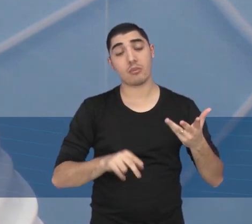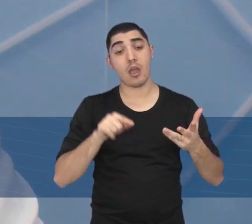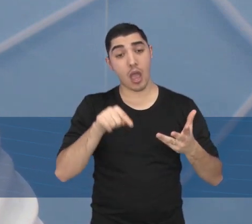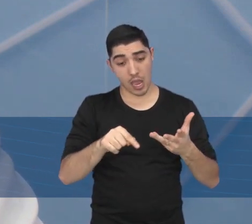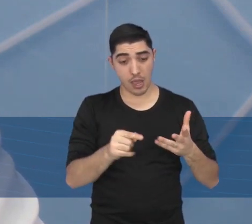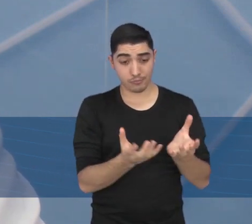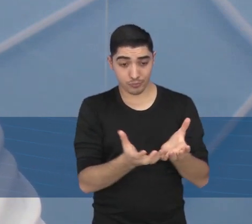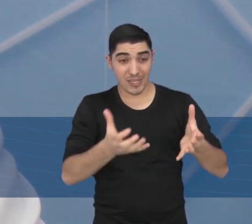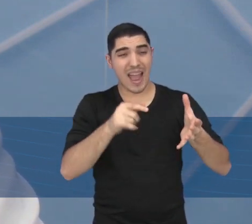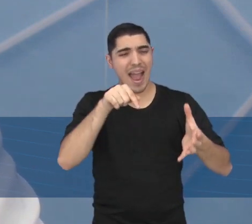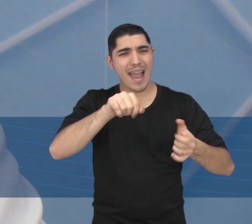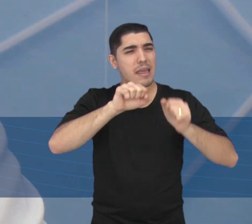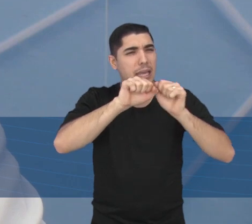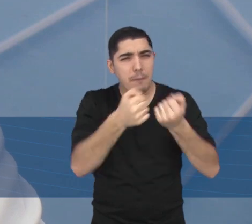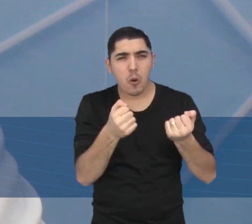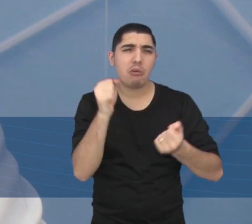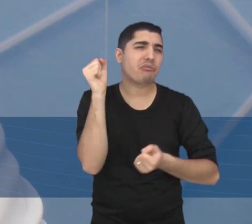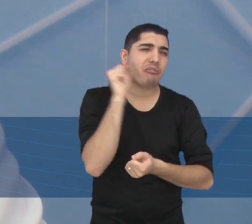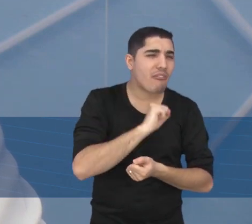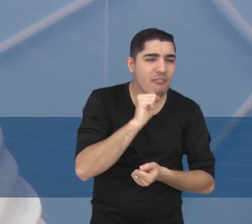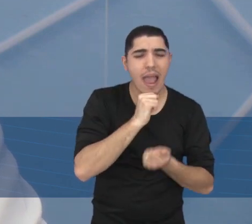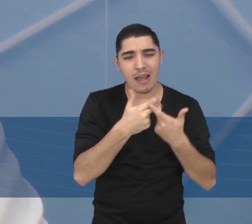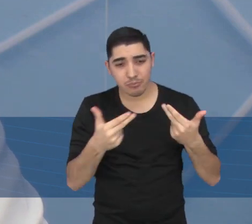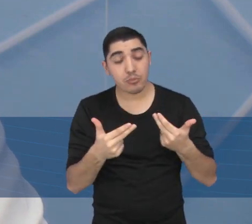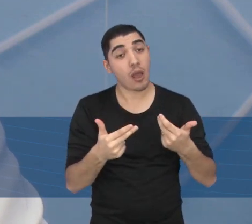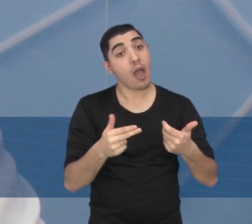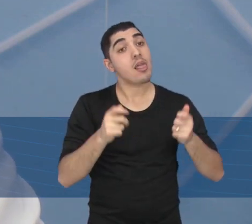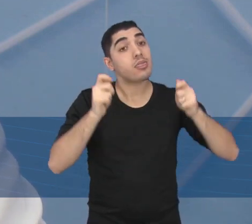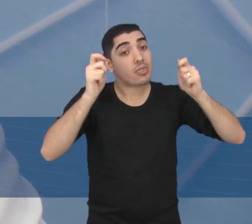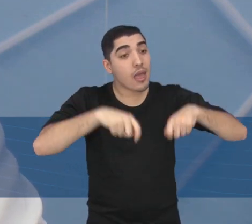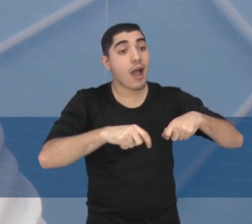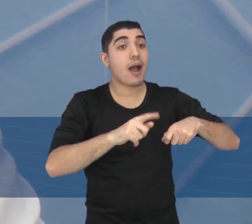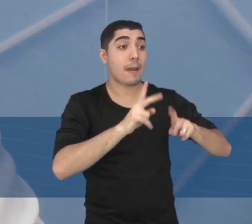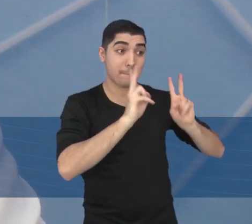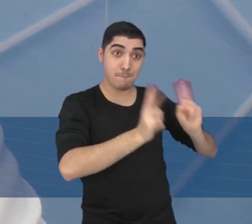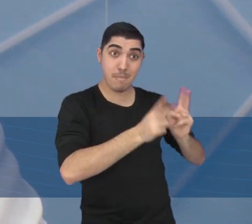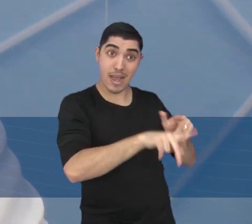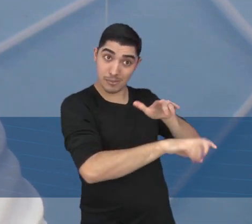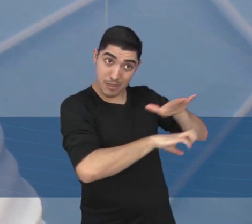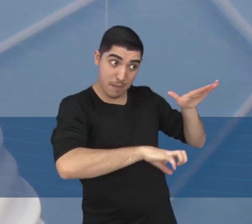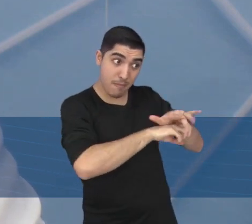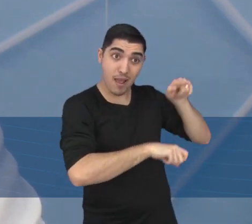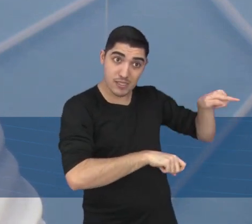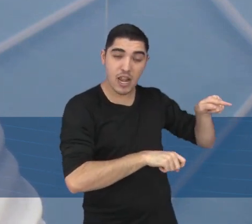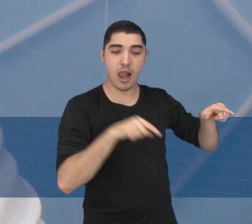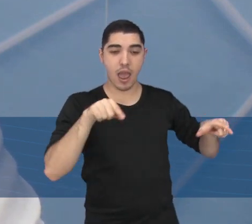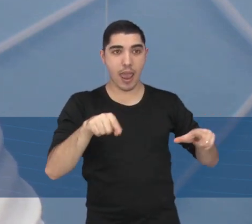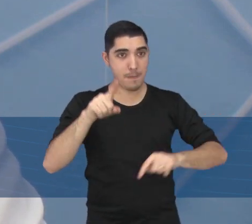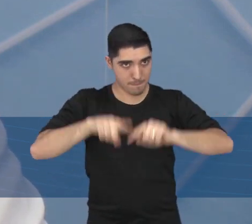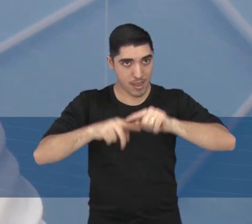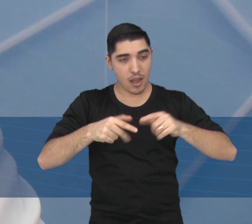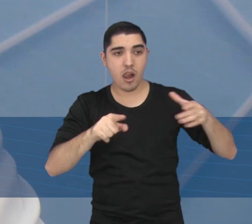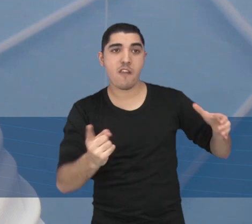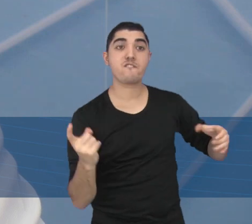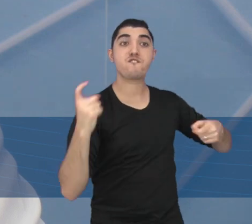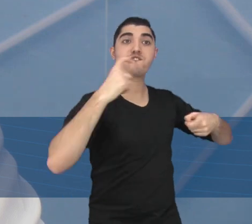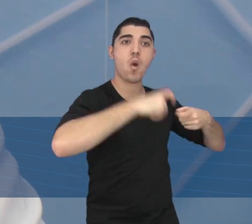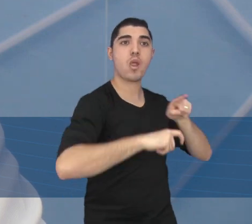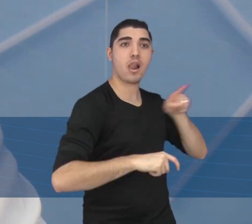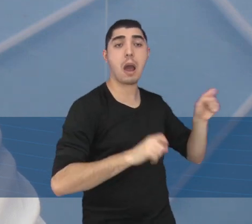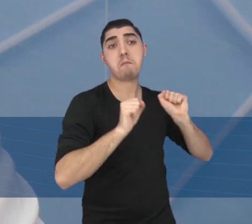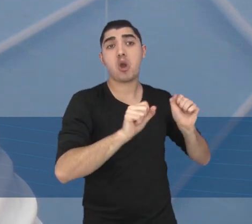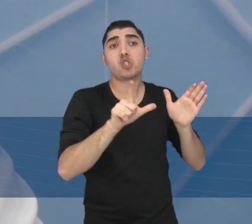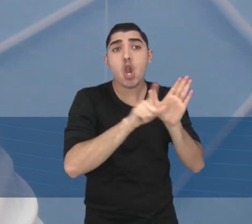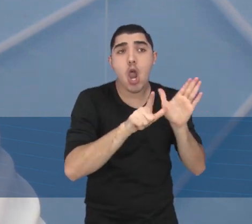setor eletroeletrônico criarem esses pontos de entrega também voluntários, esses PEVs, seja ele na loja que vendeu o produto,